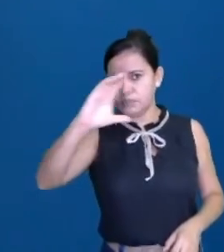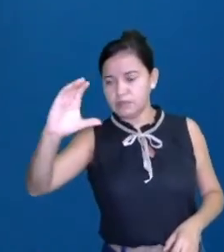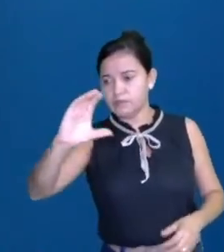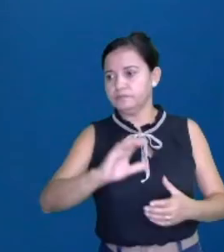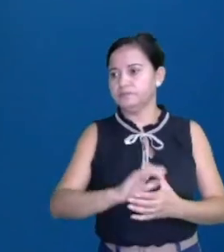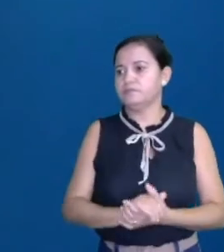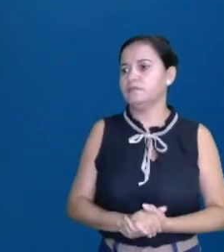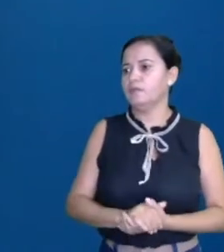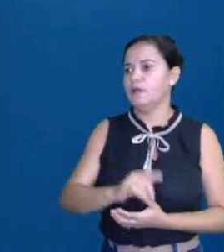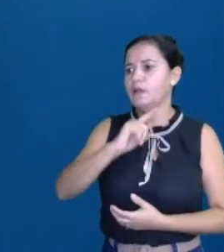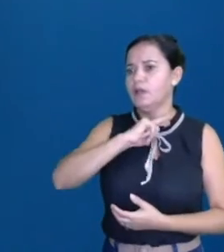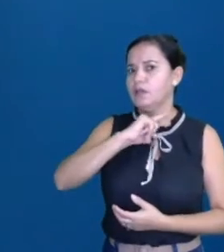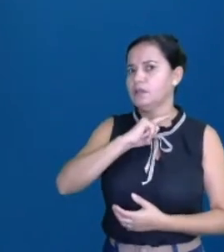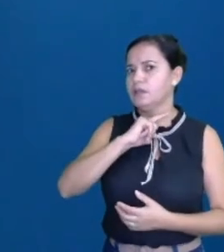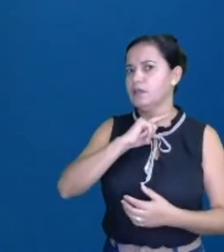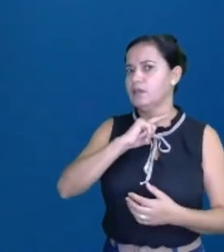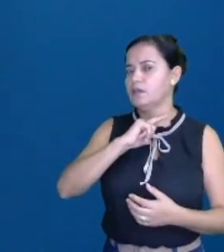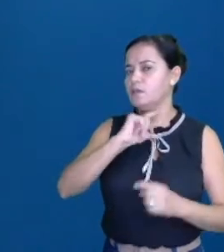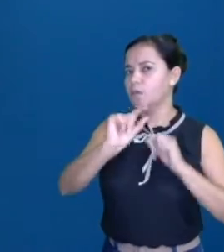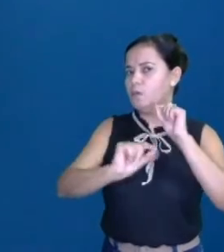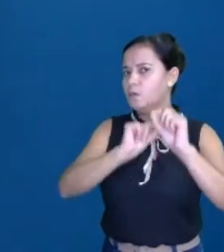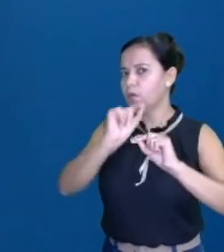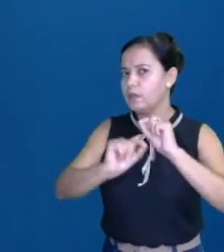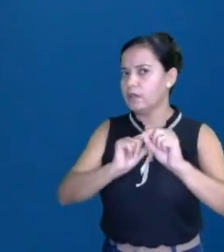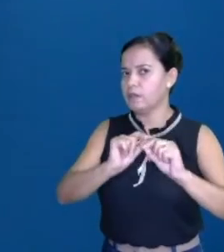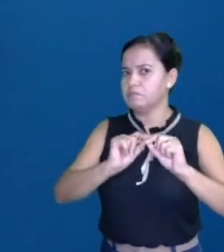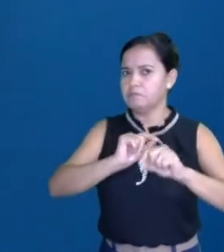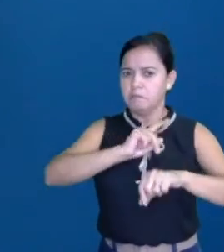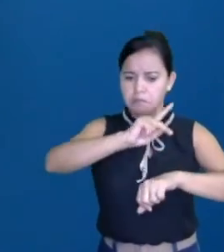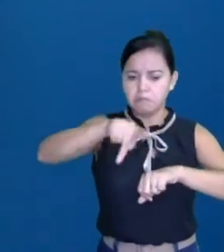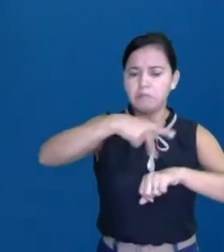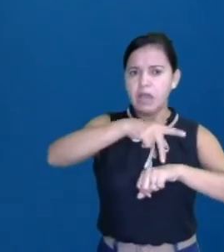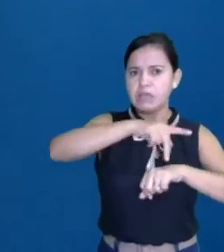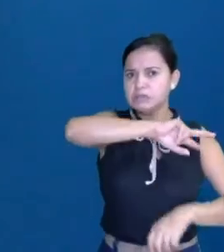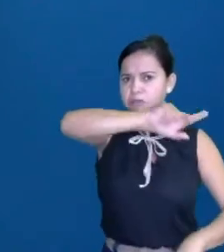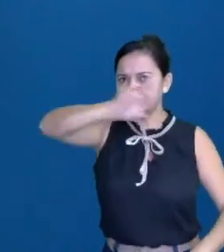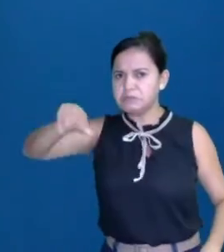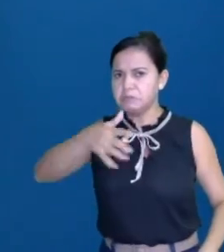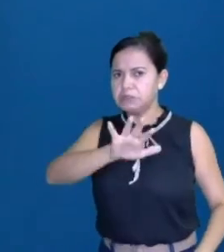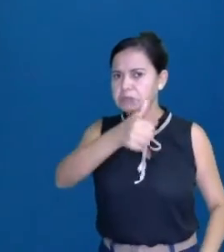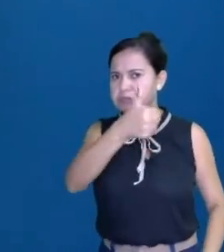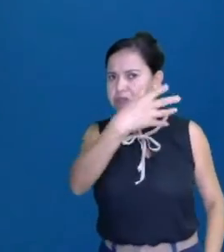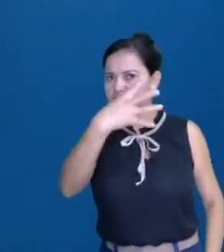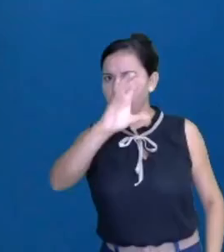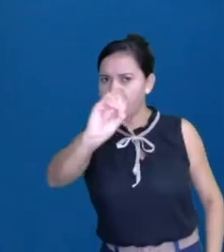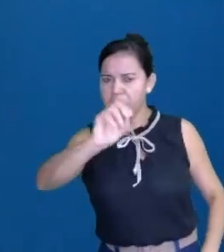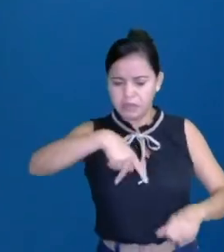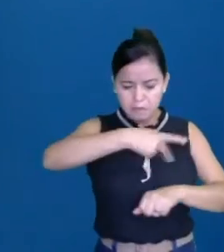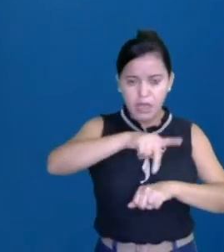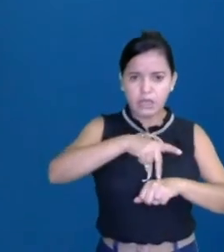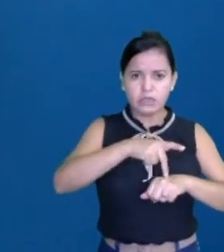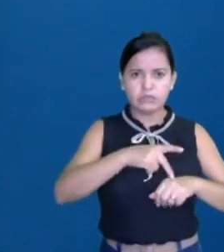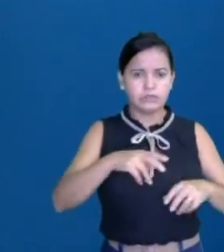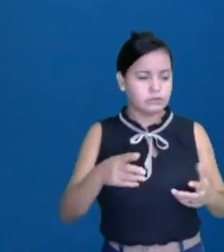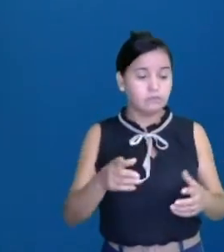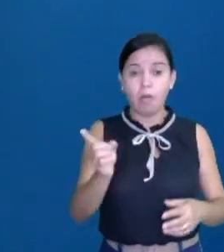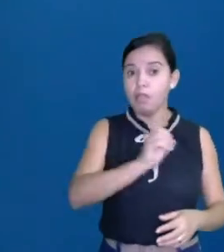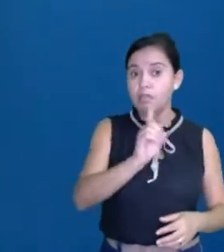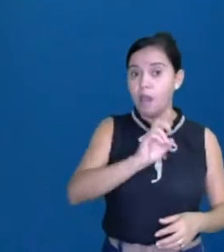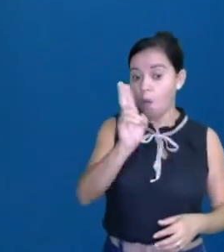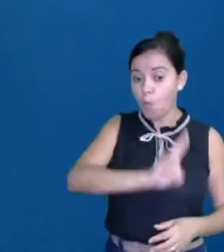desse período, houve um chamado Tratado de Montreal, onde vários países, em torno de 140 países, ratificaram o não uso